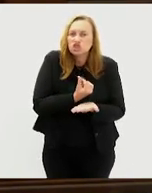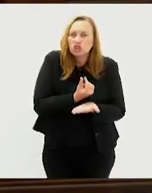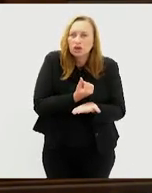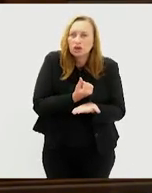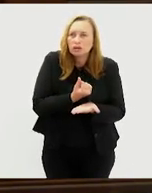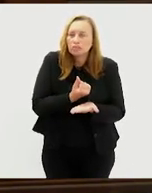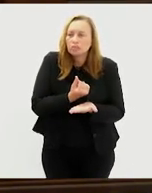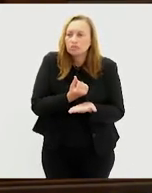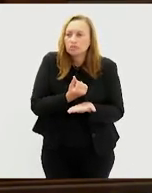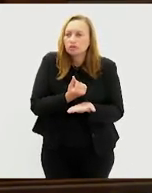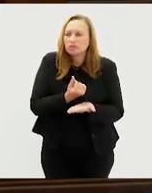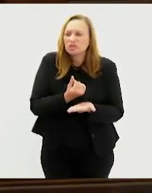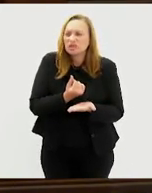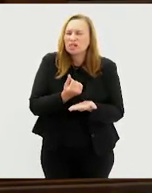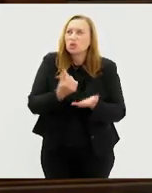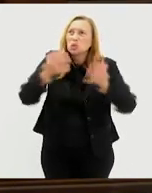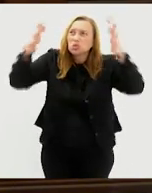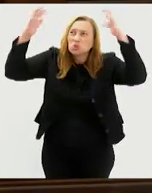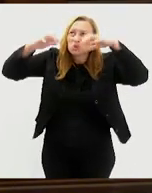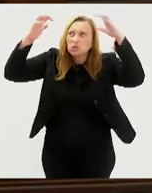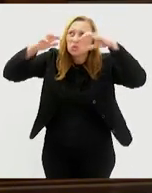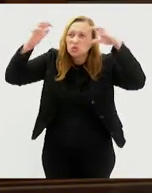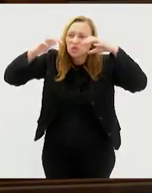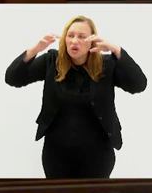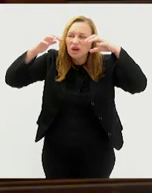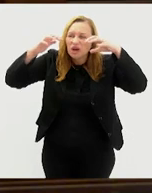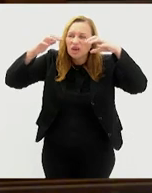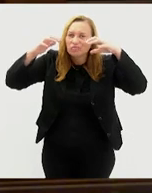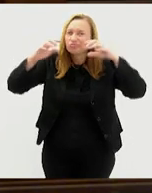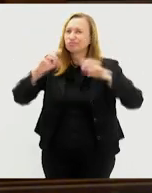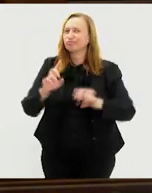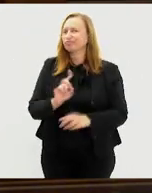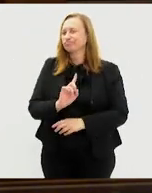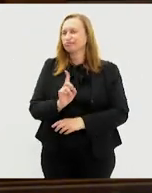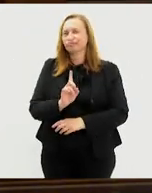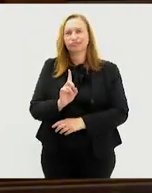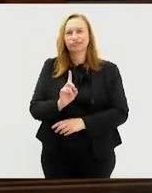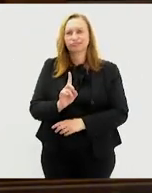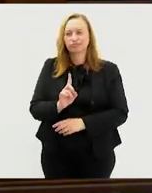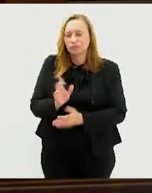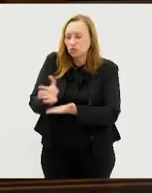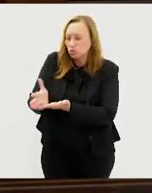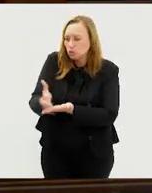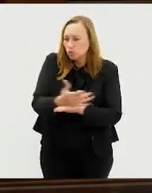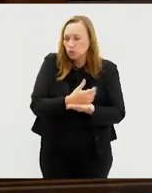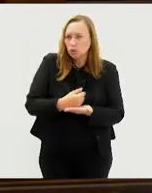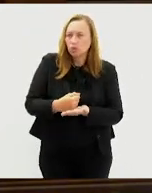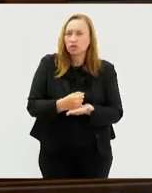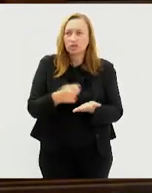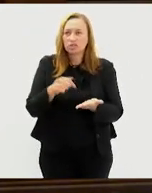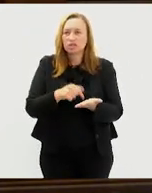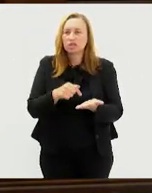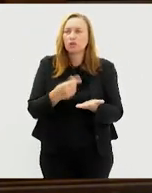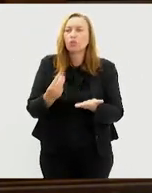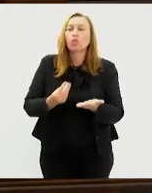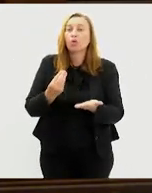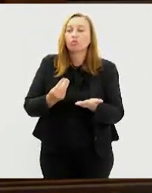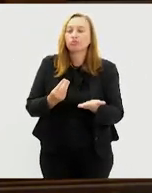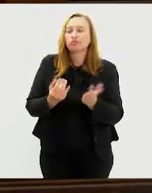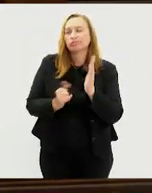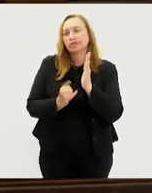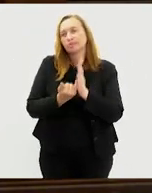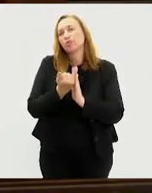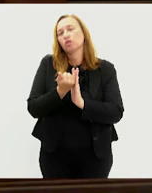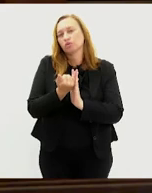do céu e as receitas vêm através dos impostos e o que